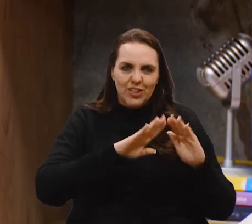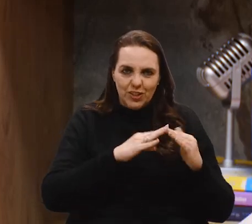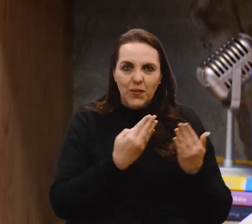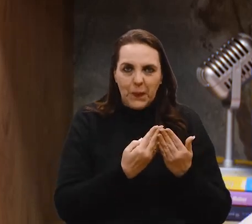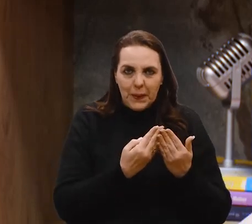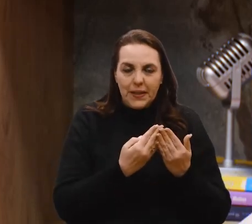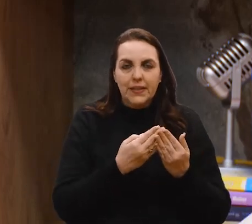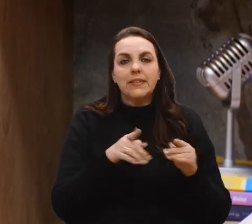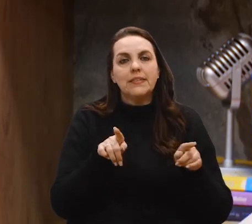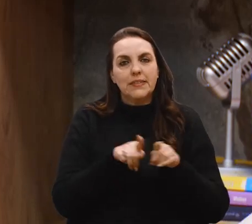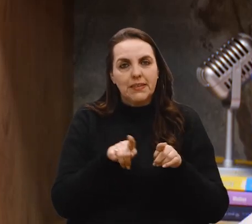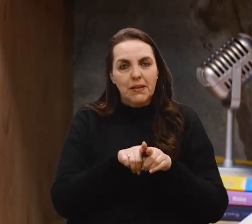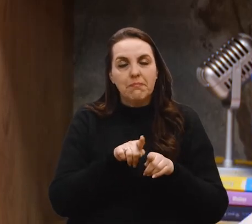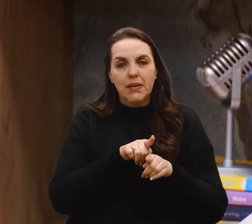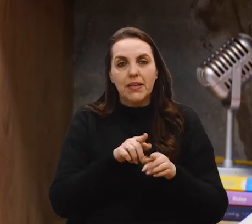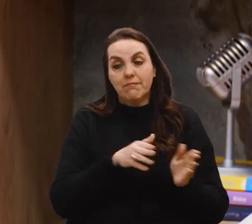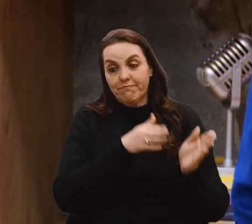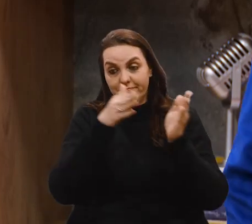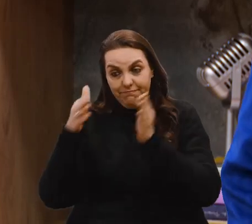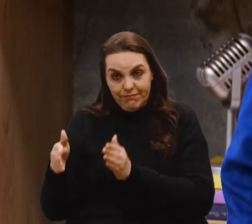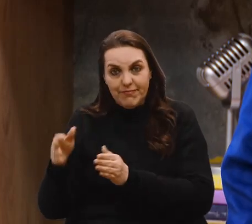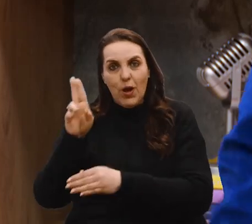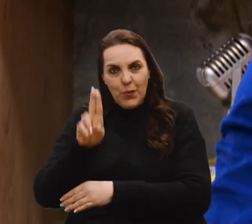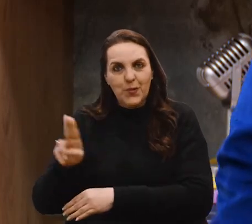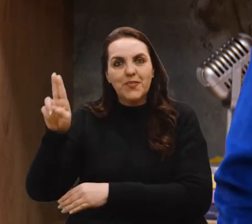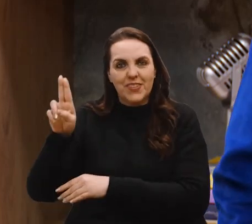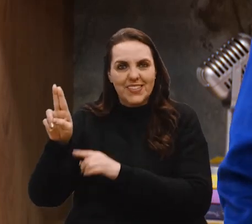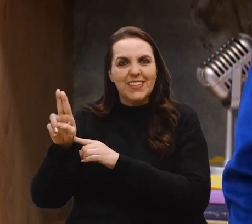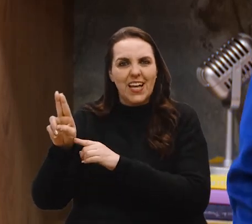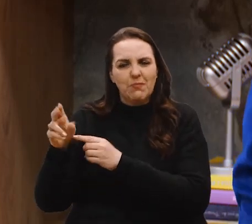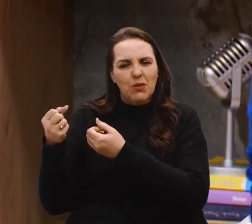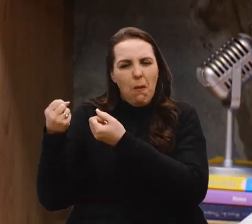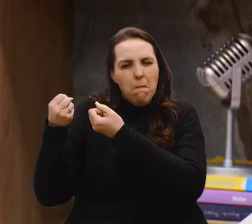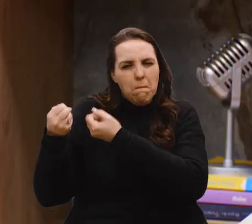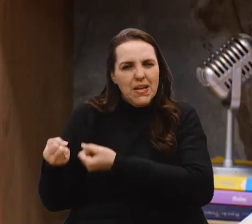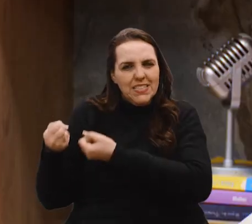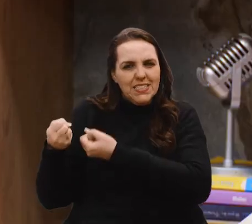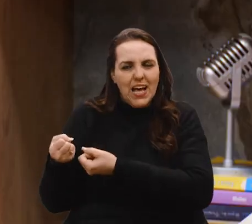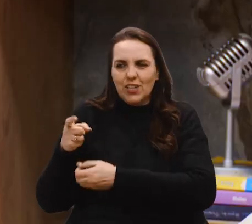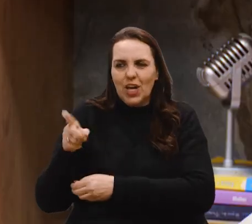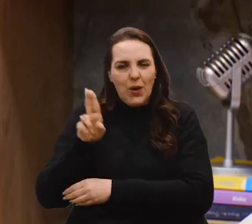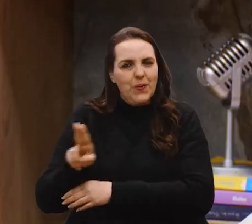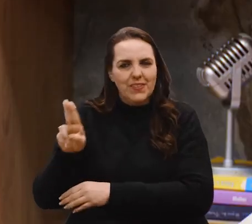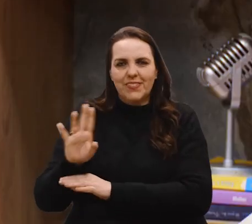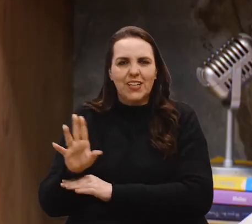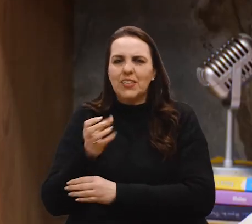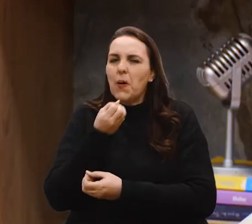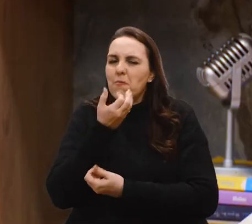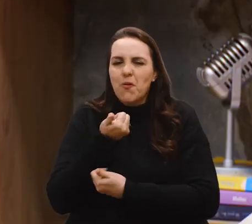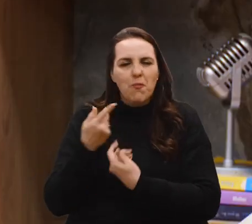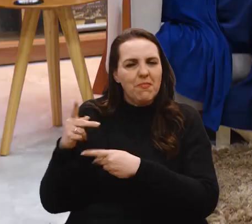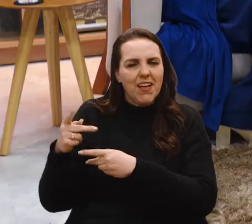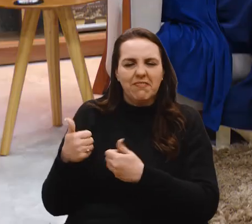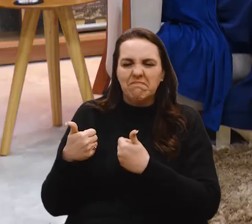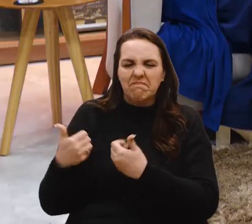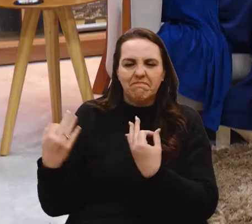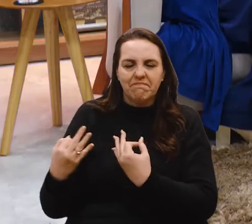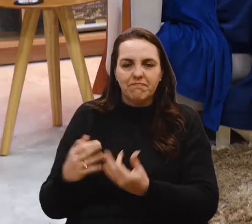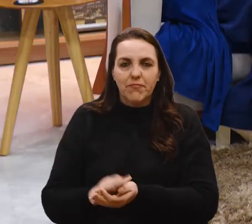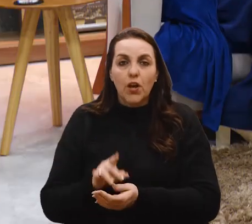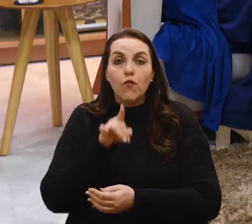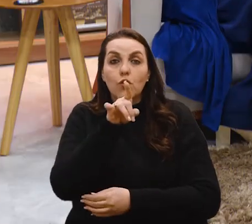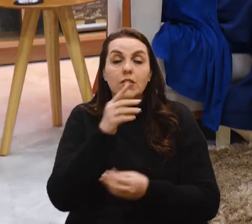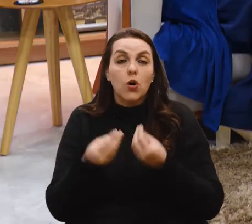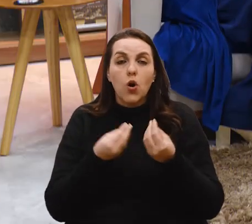tem aquela parte da universidade, mas não tem aquele peso da universidade. Então, eu acho que é super bom isso, assim. E tu fez como? Como é que foi?